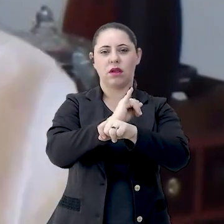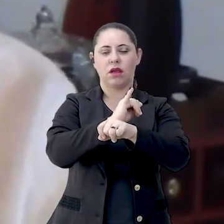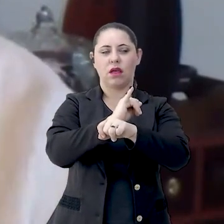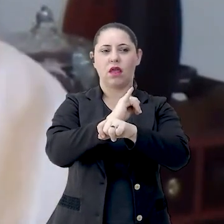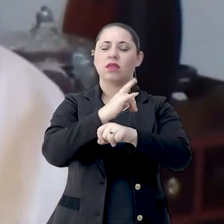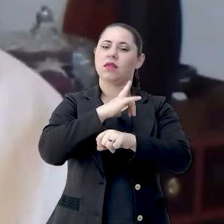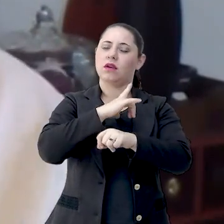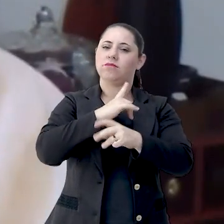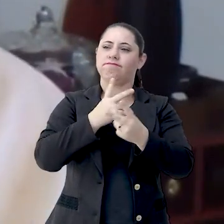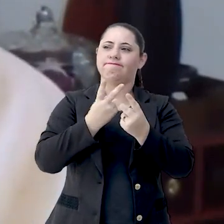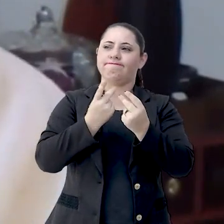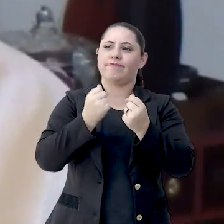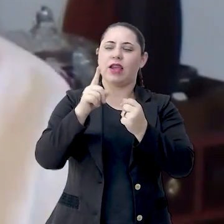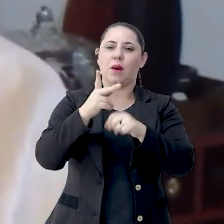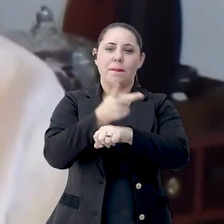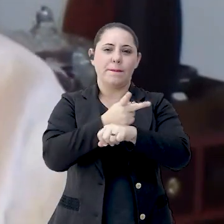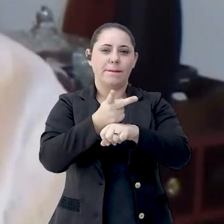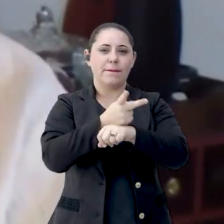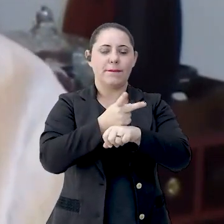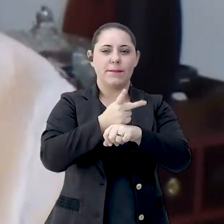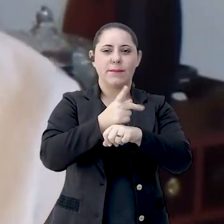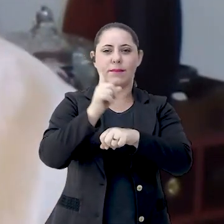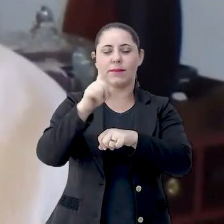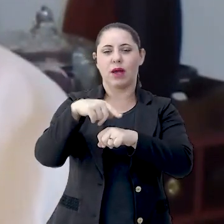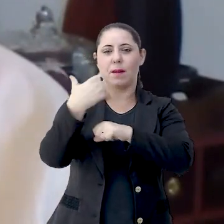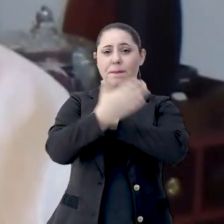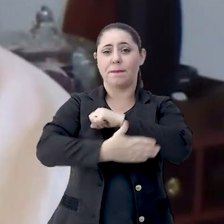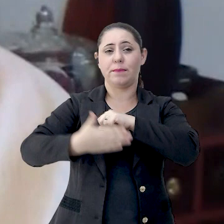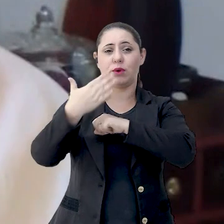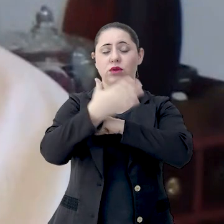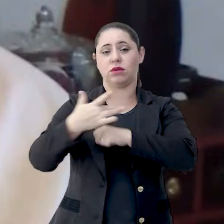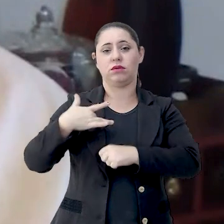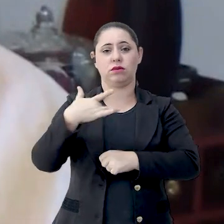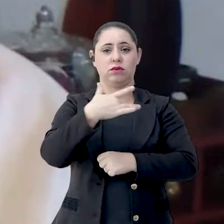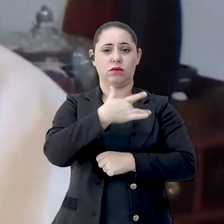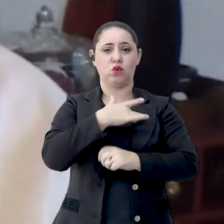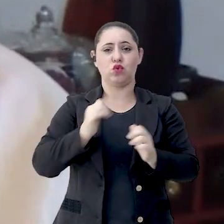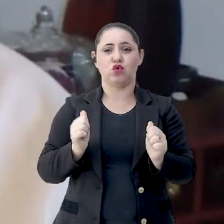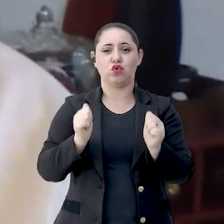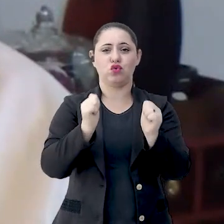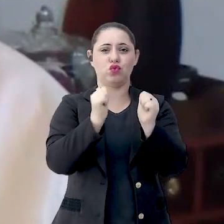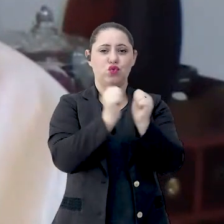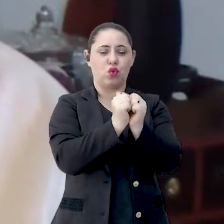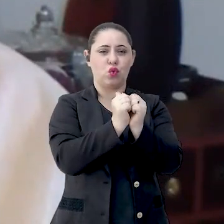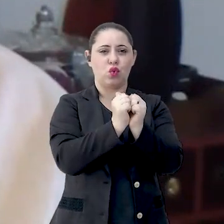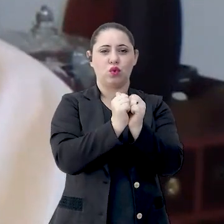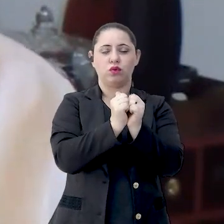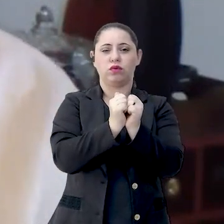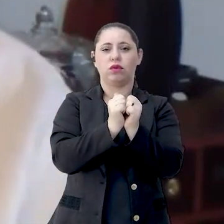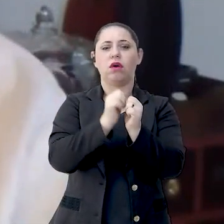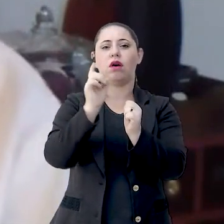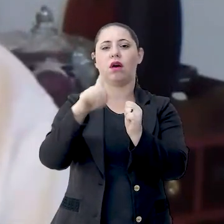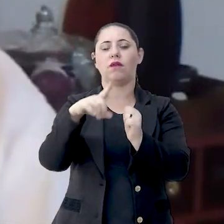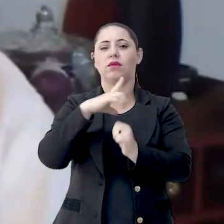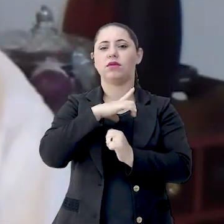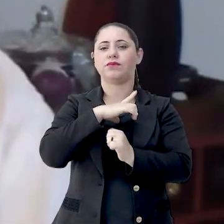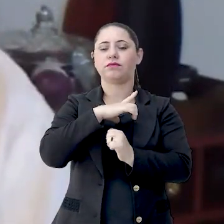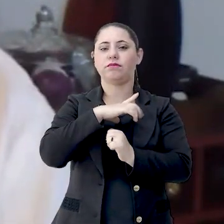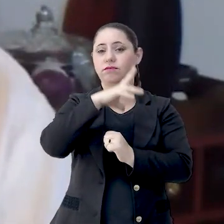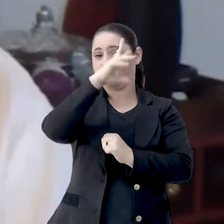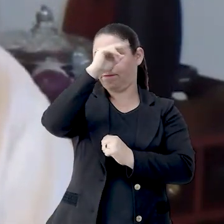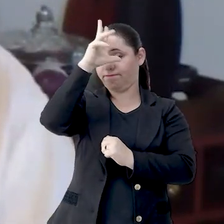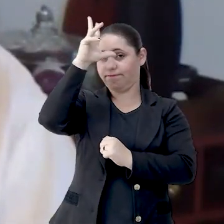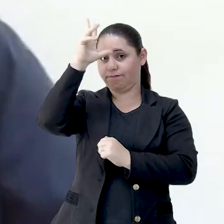as duas coisas têm que andar juntas. Buscar uma proteção da saúde junto com as